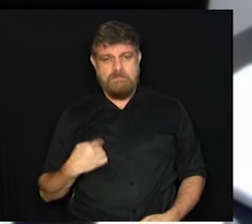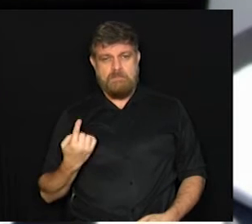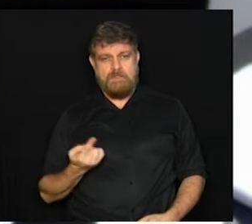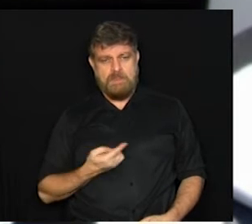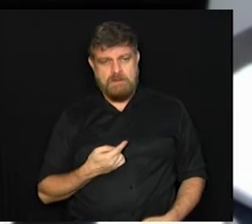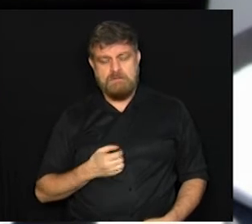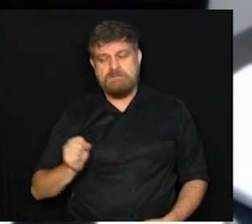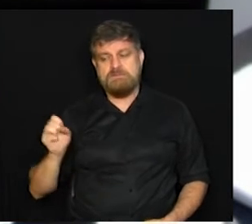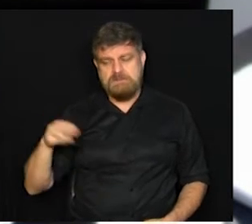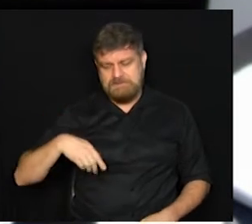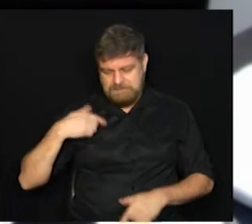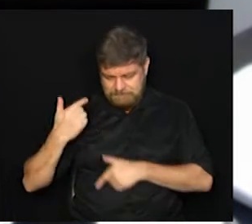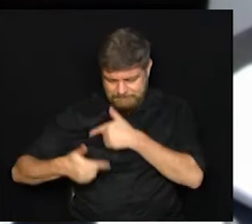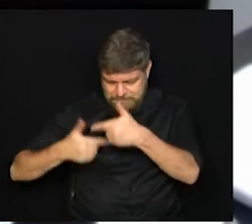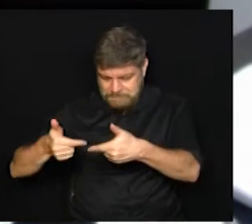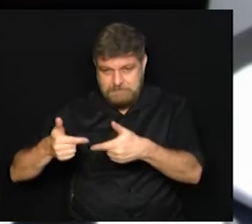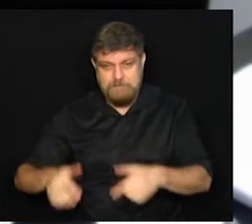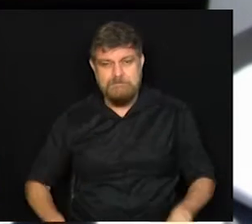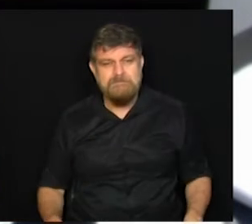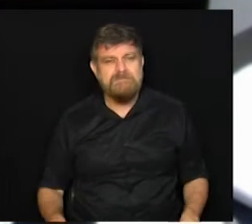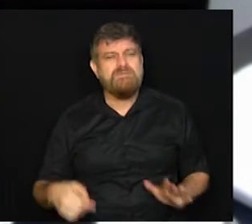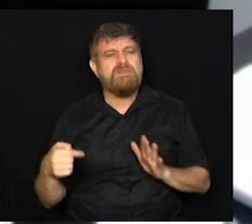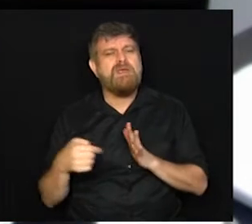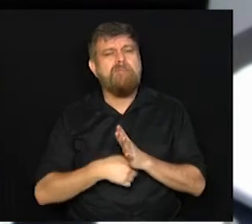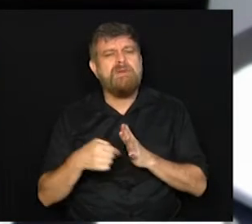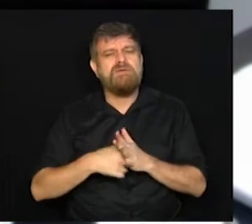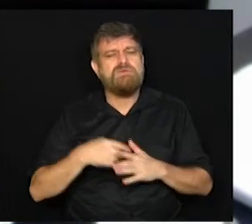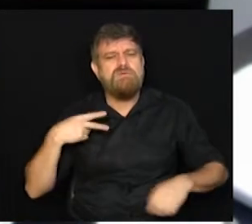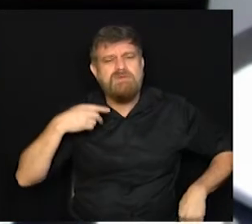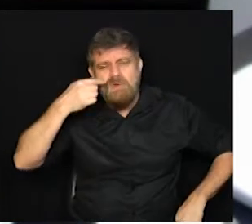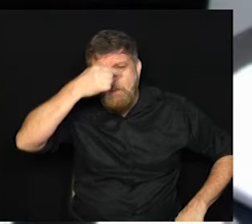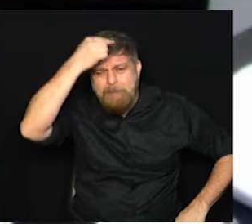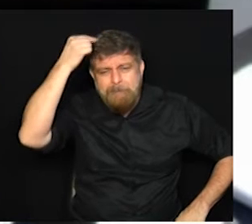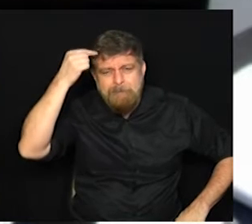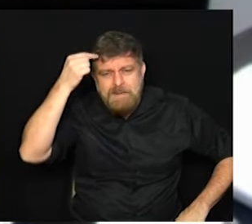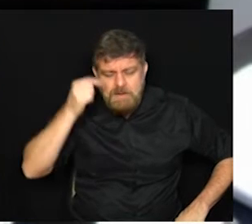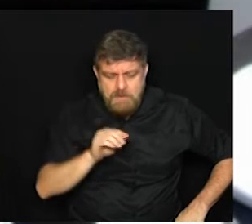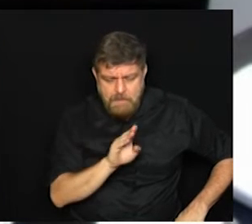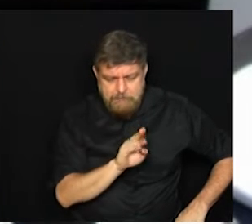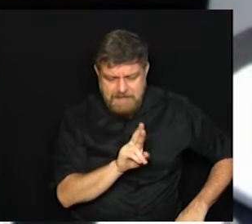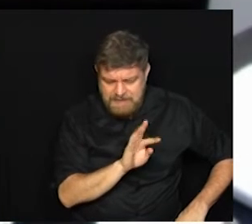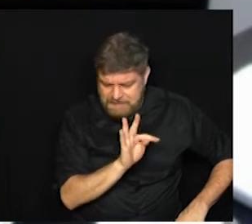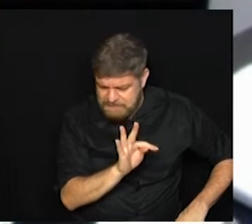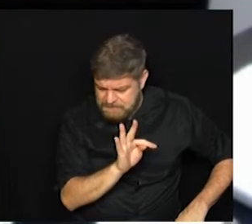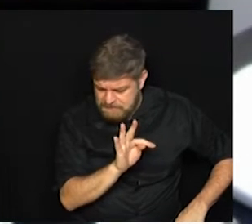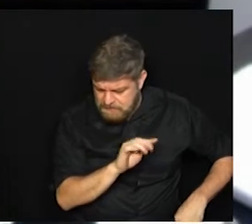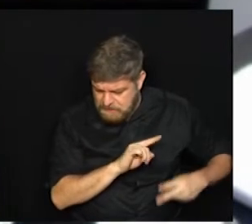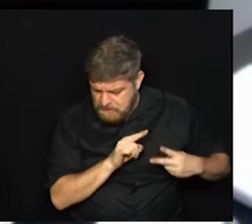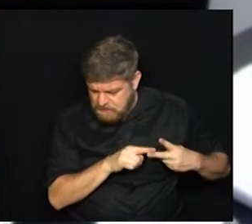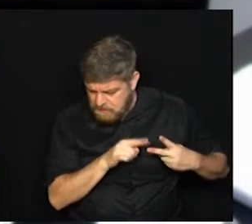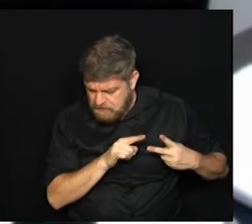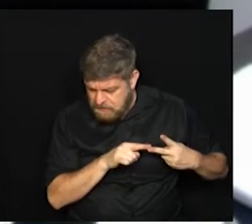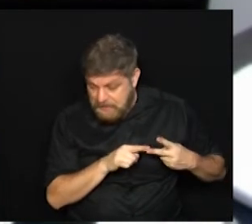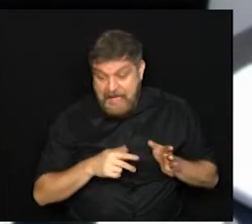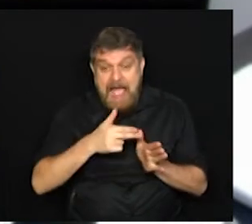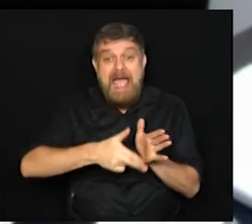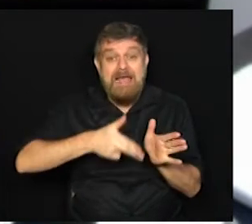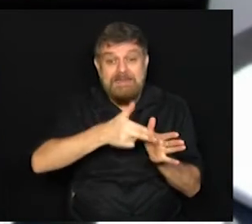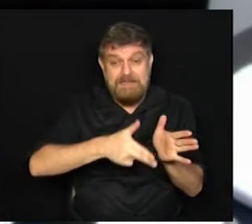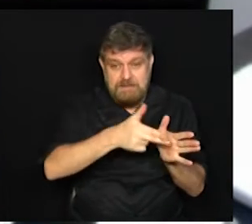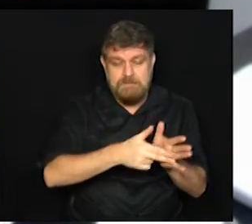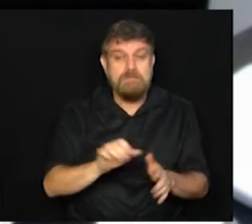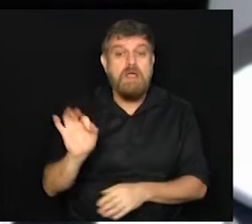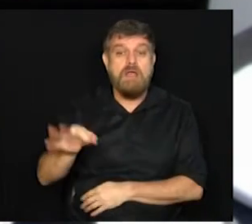sim trabalhando para isso. Qual foi a outra questão do vereador Paulo Gaspar? Foi a BRT? Das linhas férreas. Vereador,